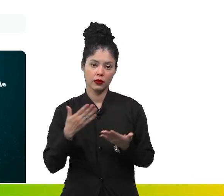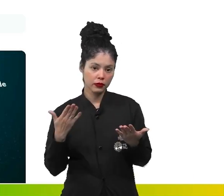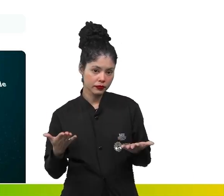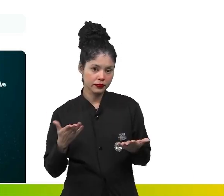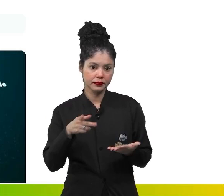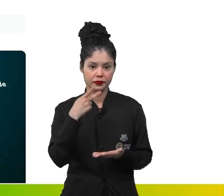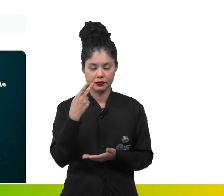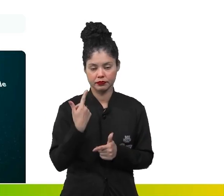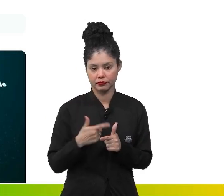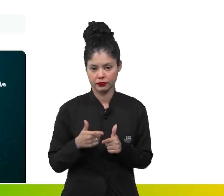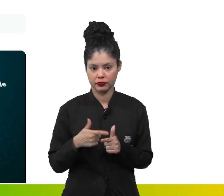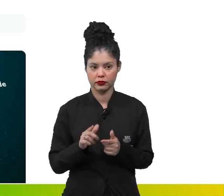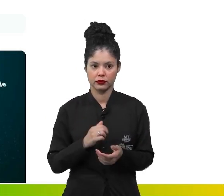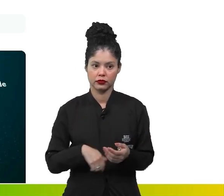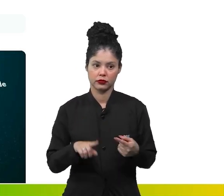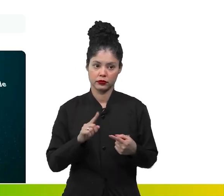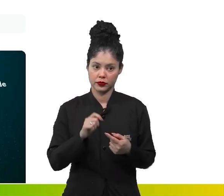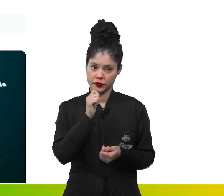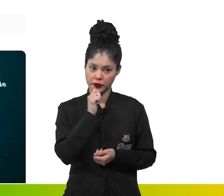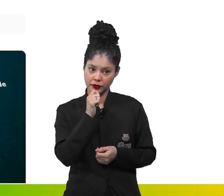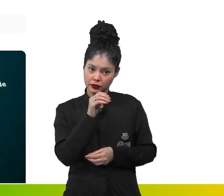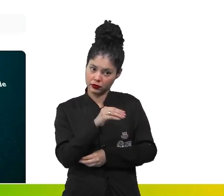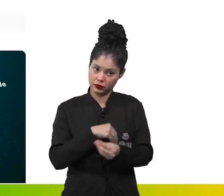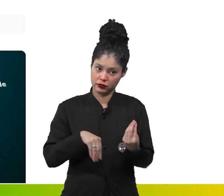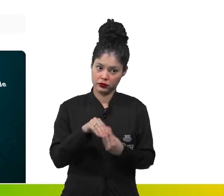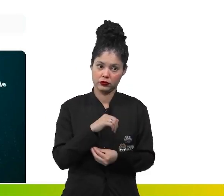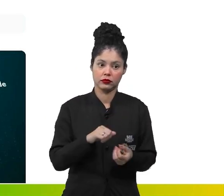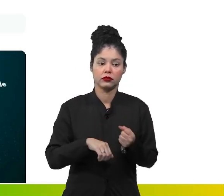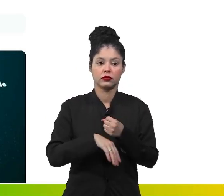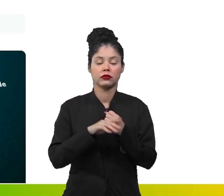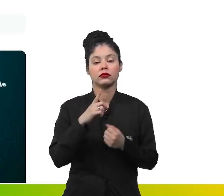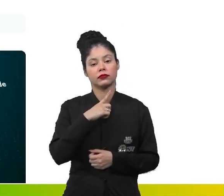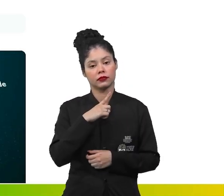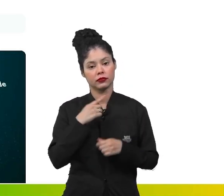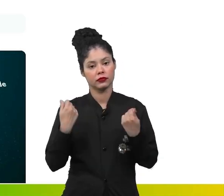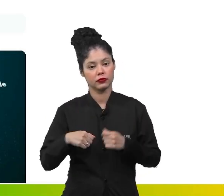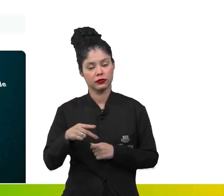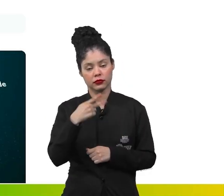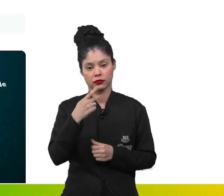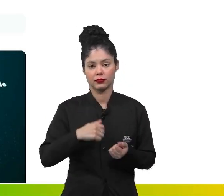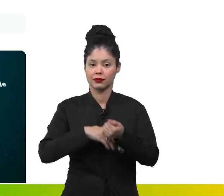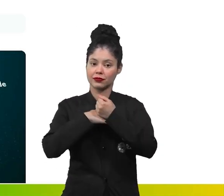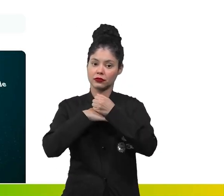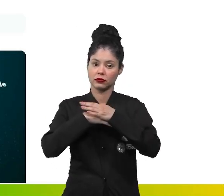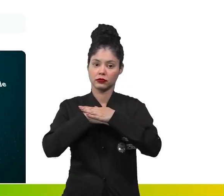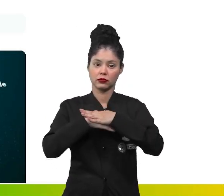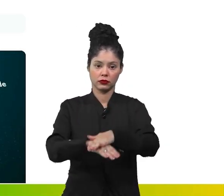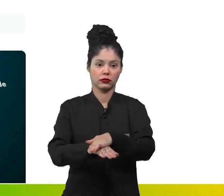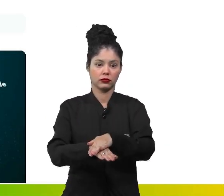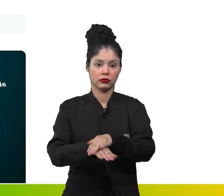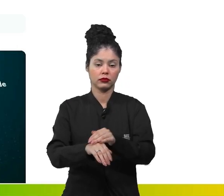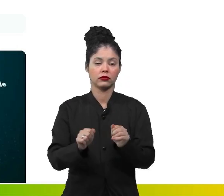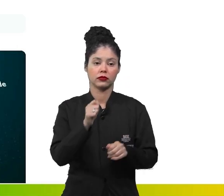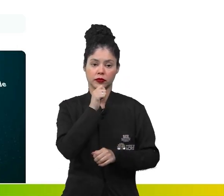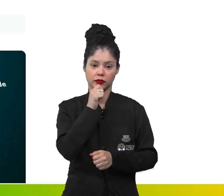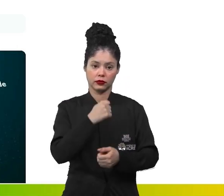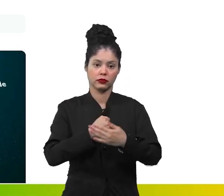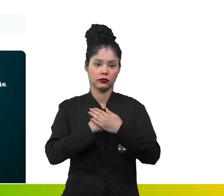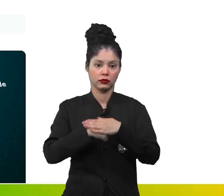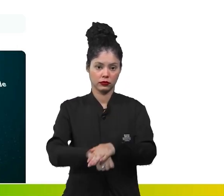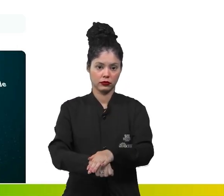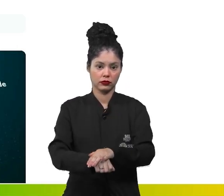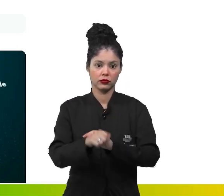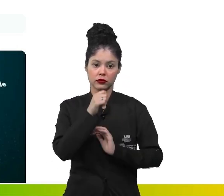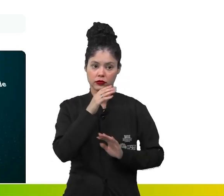de falar desses problemas. Apesar da mistura, a gente precisa falar aí do racismo que está presente no